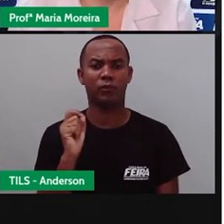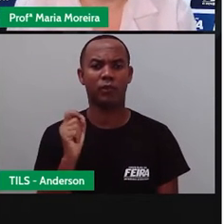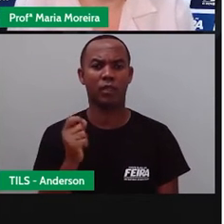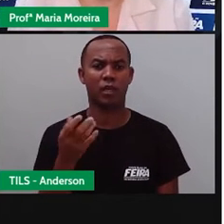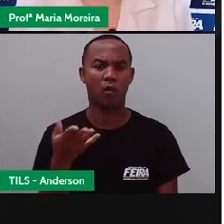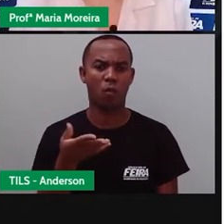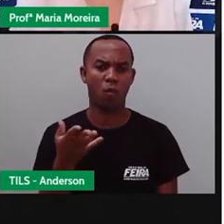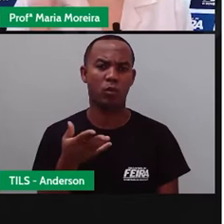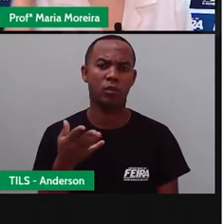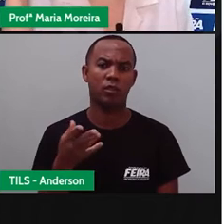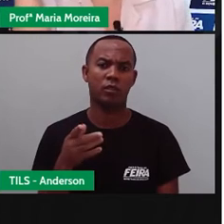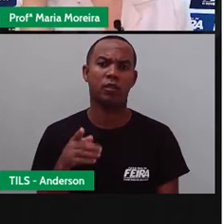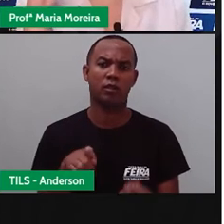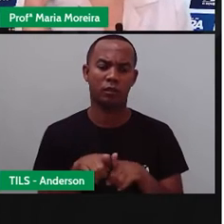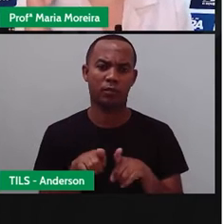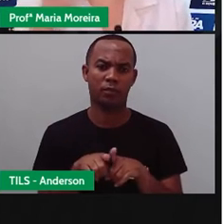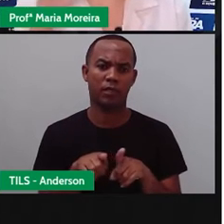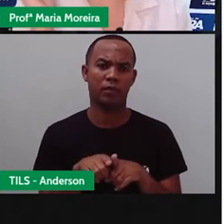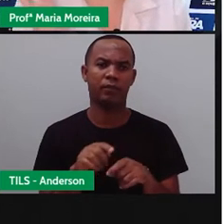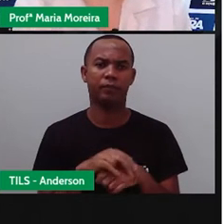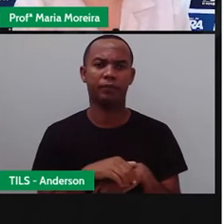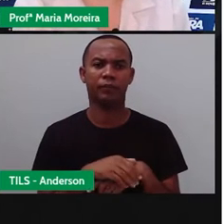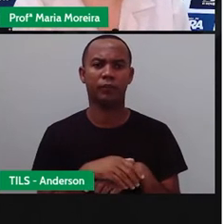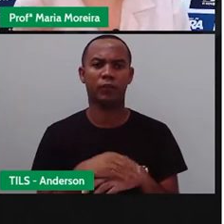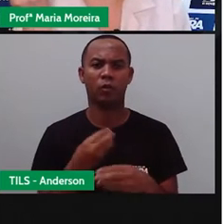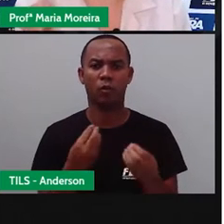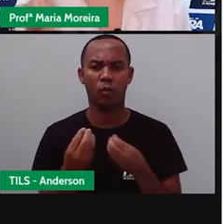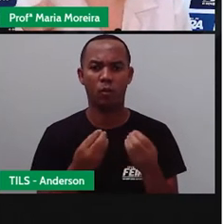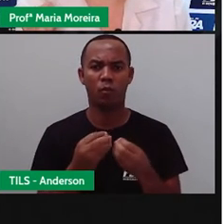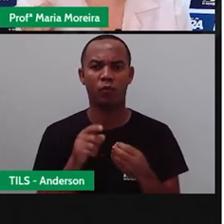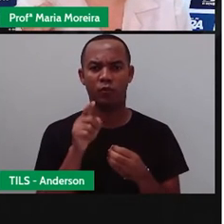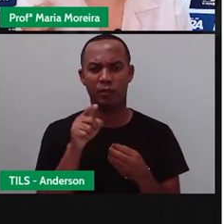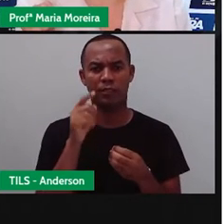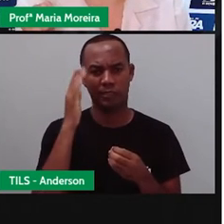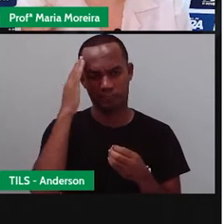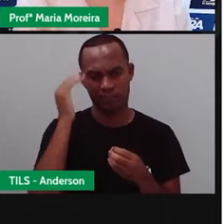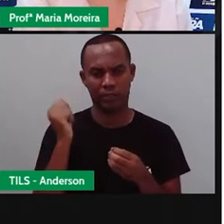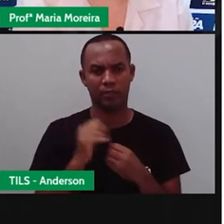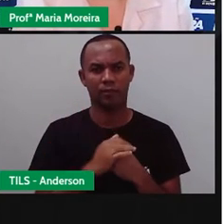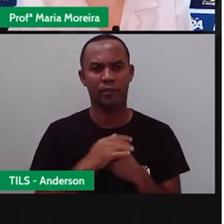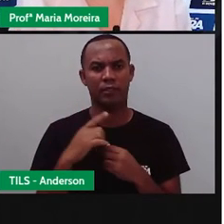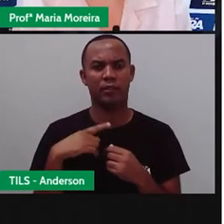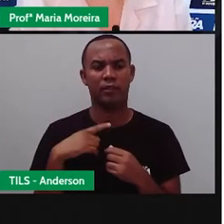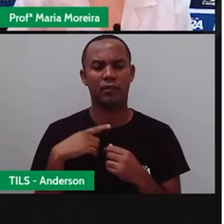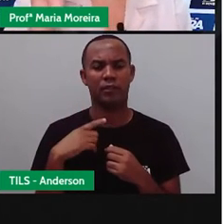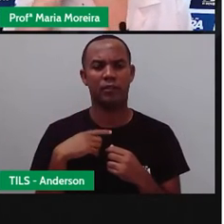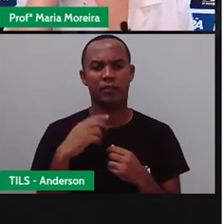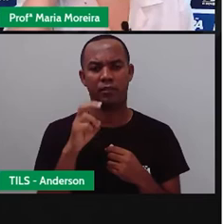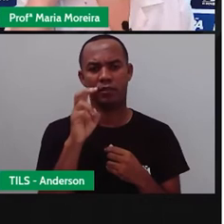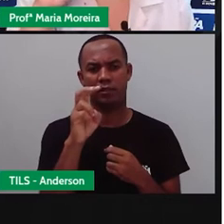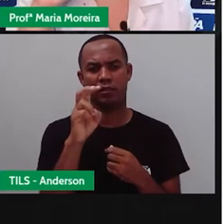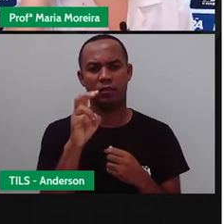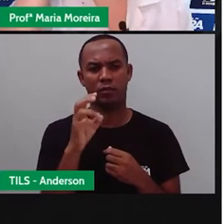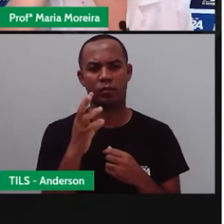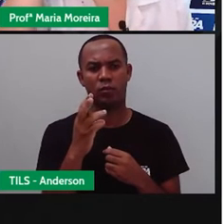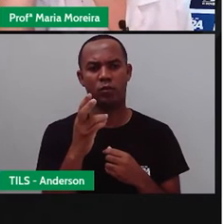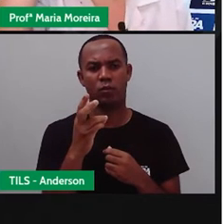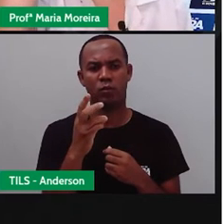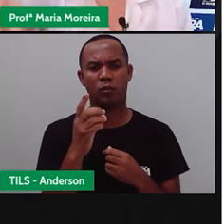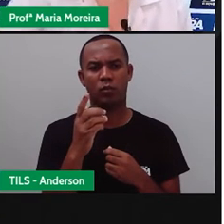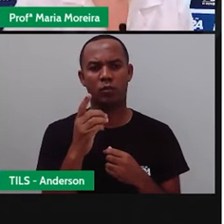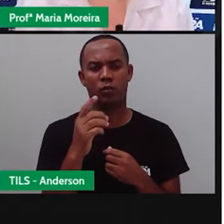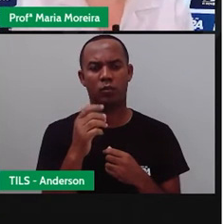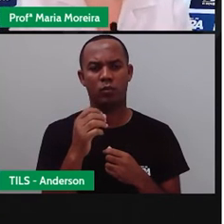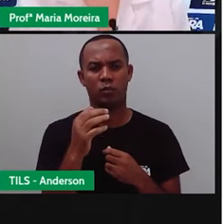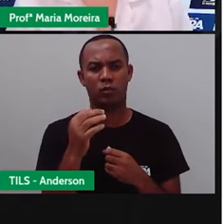até hoje então automaticamente você já sabe que na sua mão tem 5 dedos certo então eu preciso contar não eu